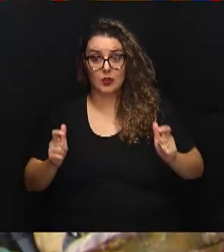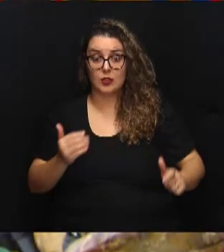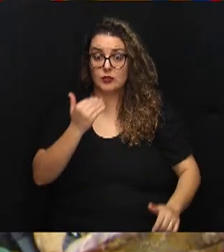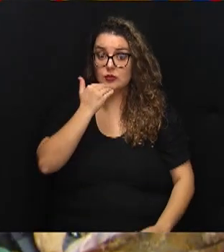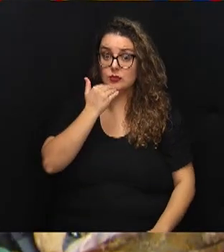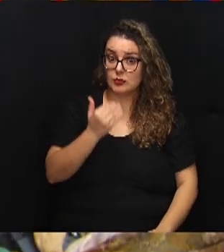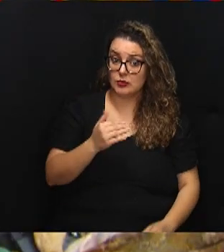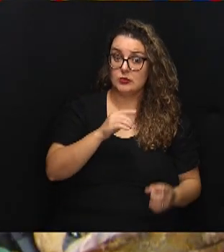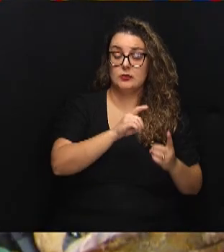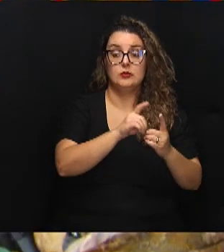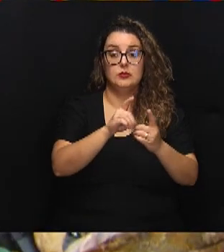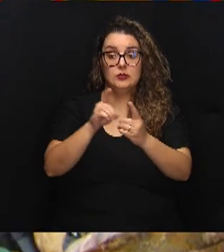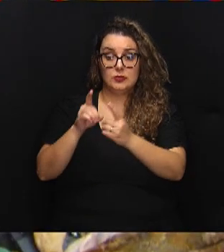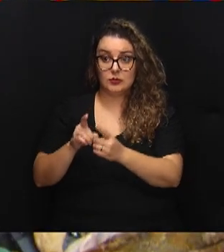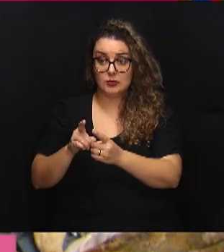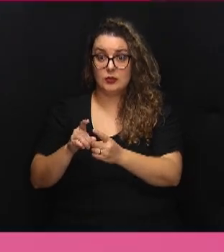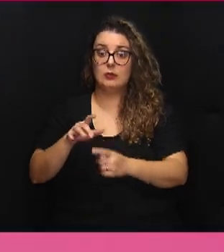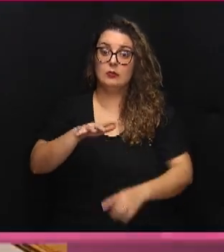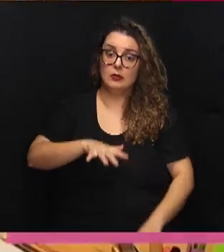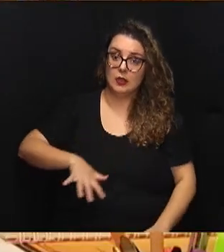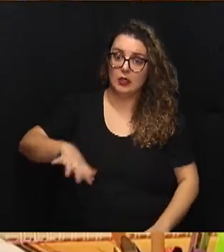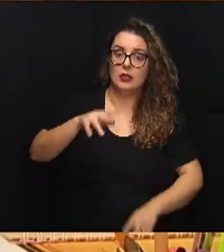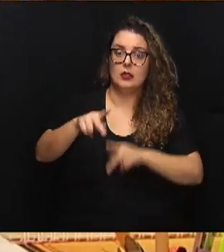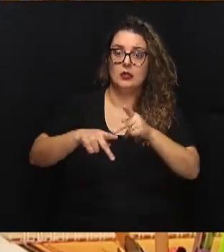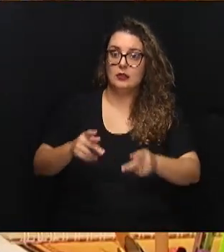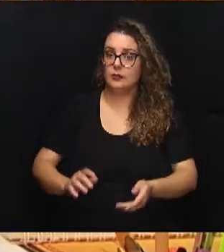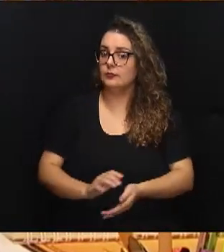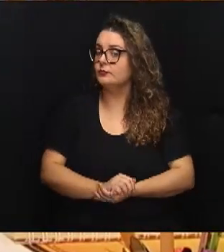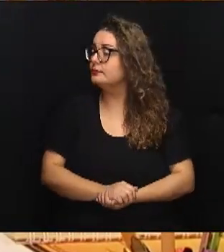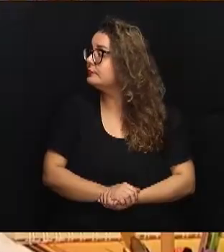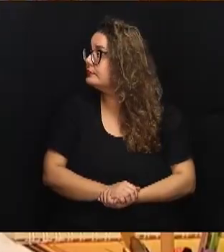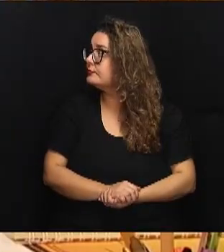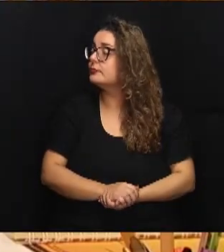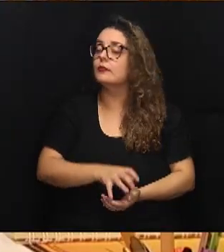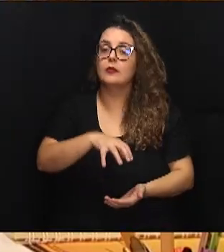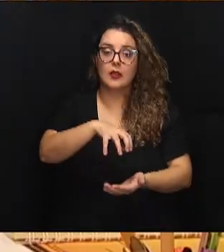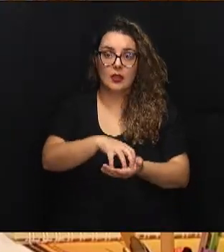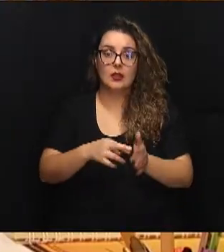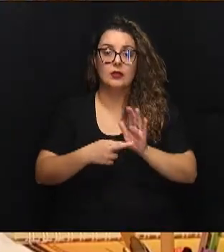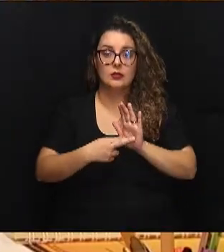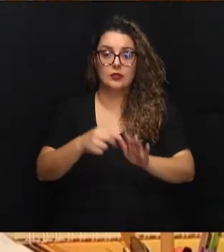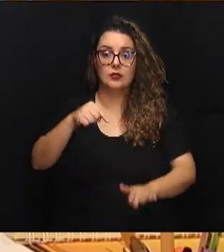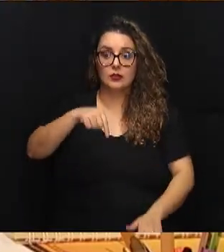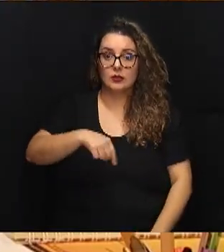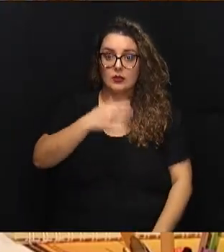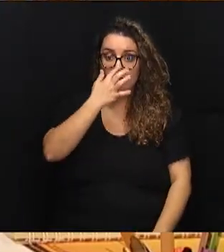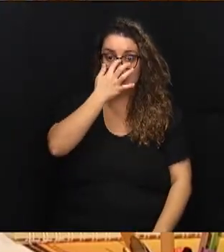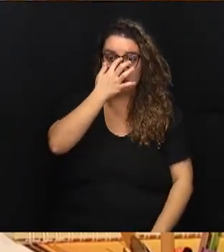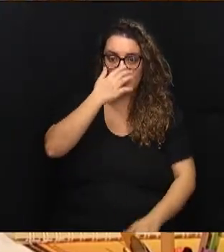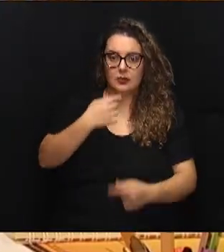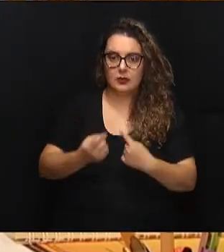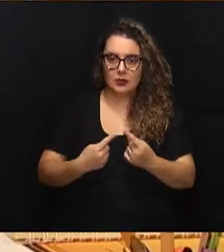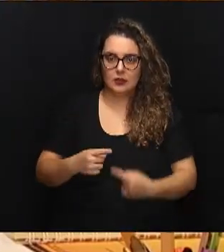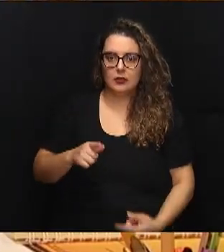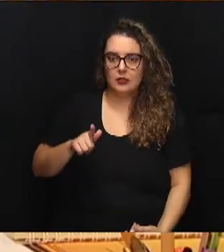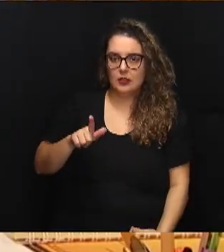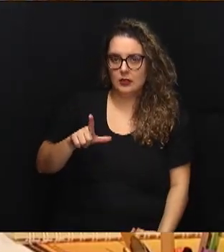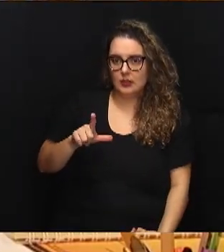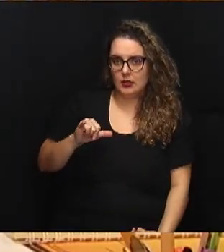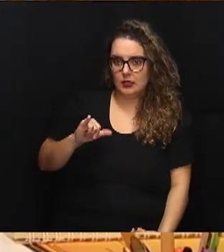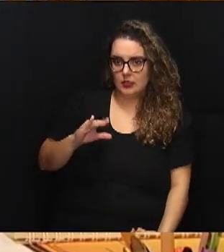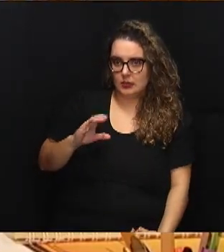de atendimento para essa população. Esse centro de referência, que fica aqui situado na Avenida Glicério,